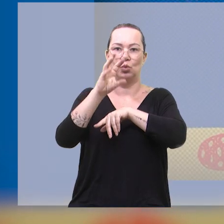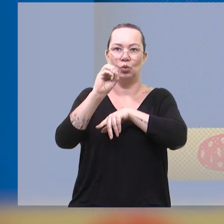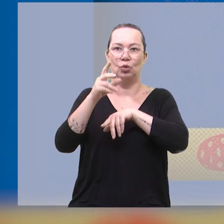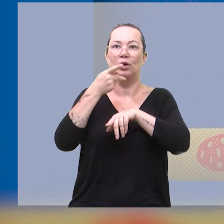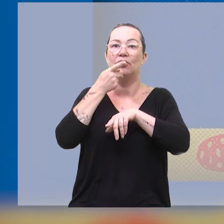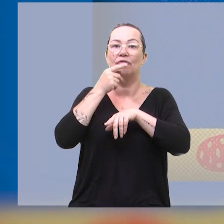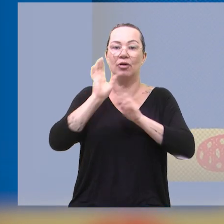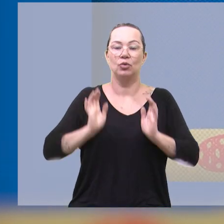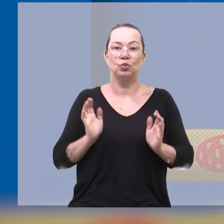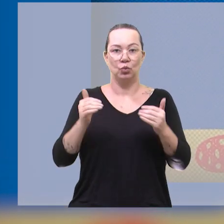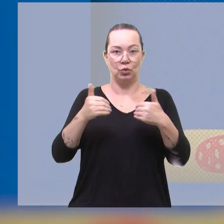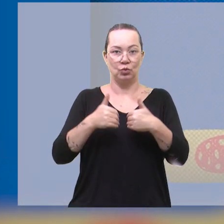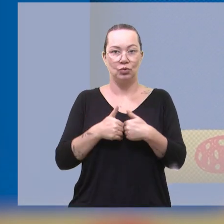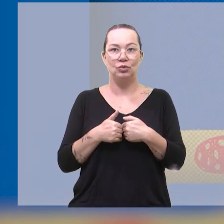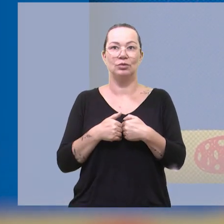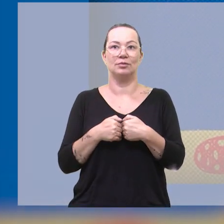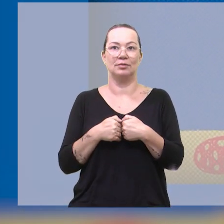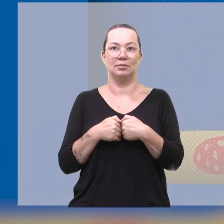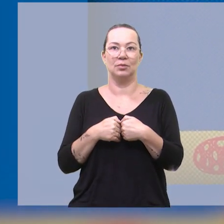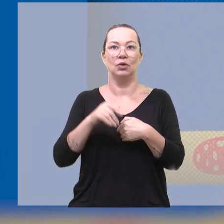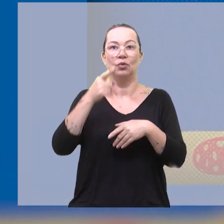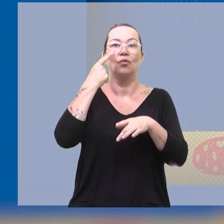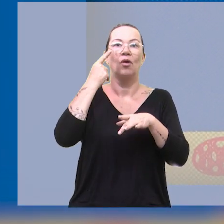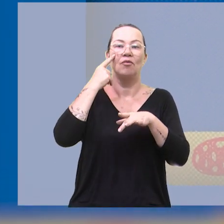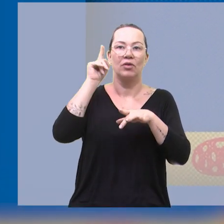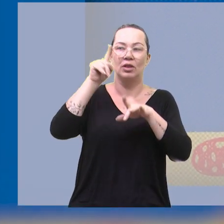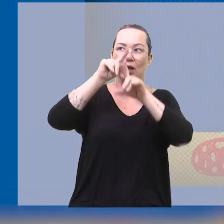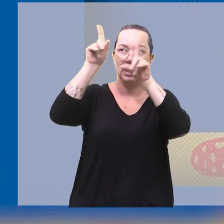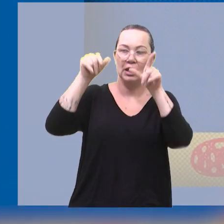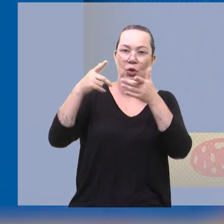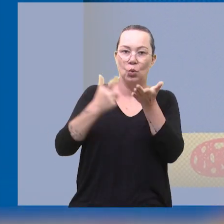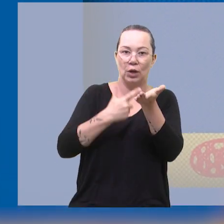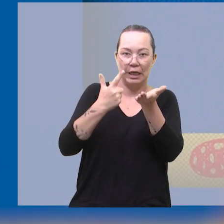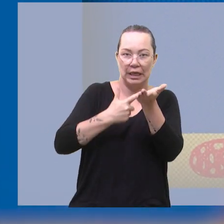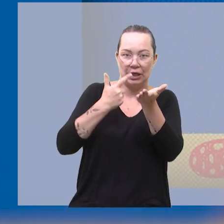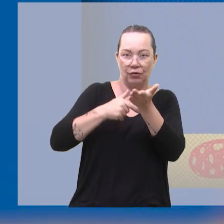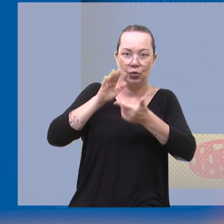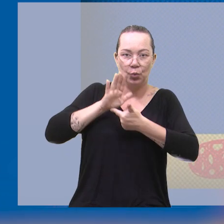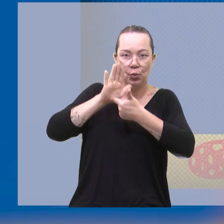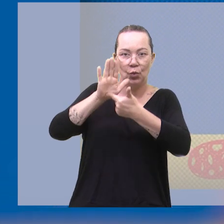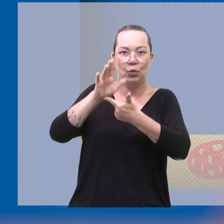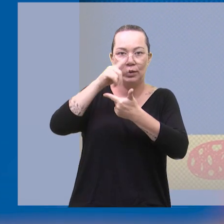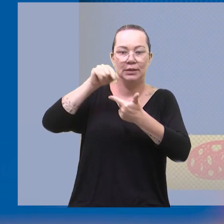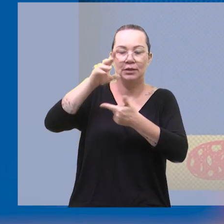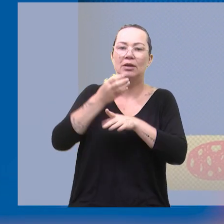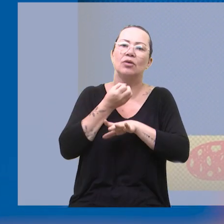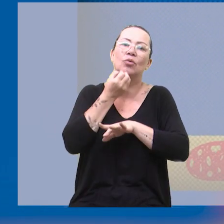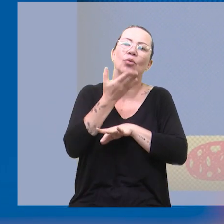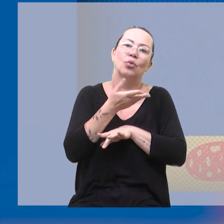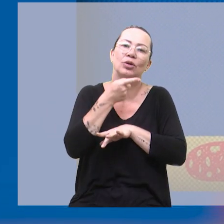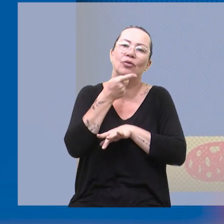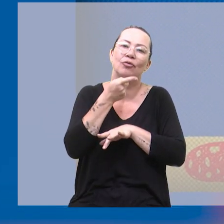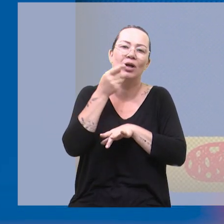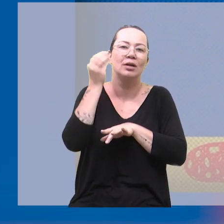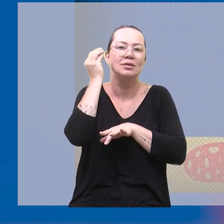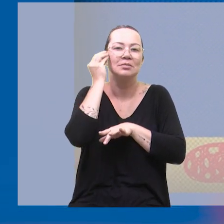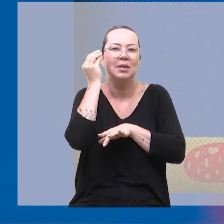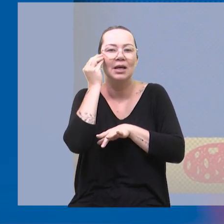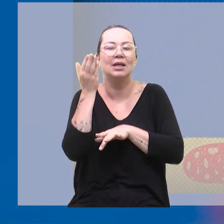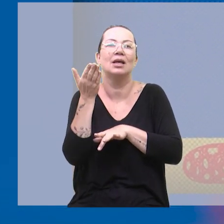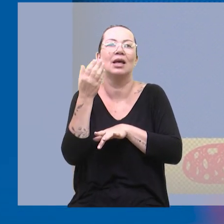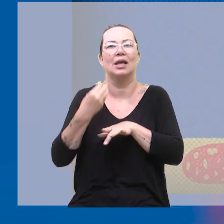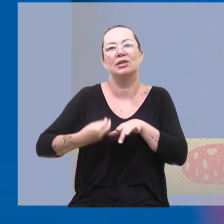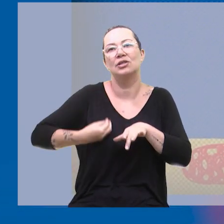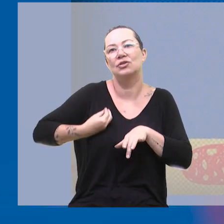Canônica, que trabalha sobre o autismo. Você vai estar vendo a capa do livro aí, na telinha, e conta justamente